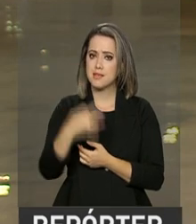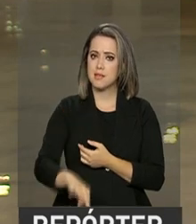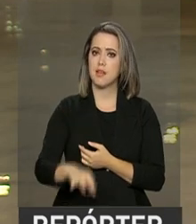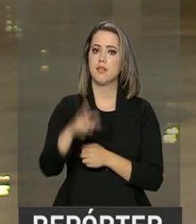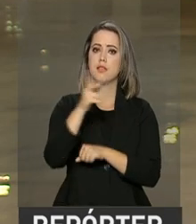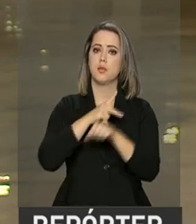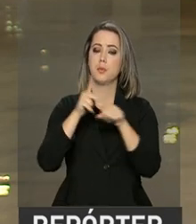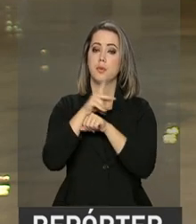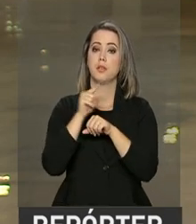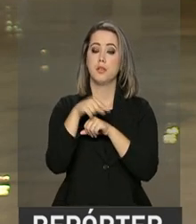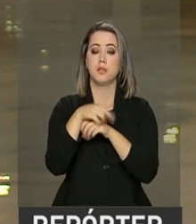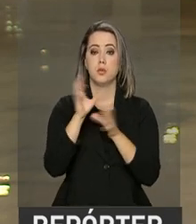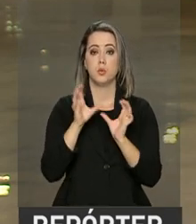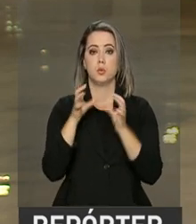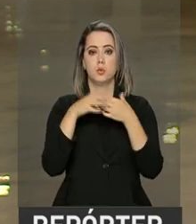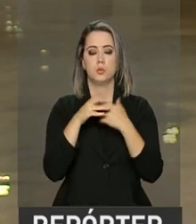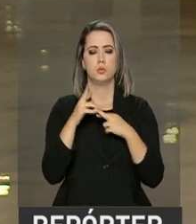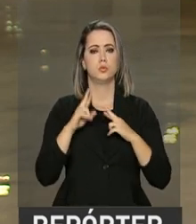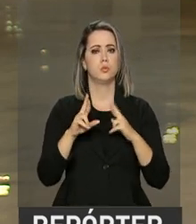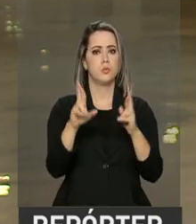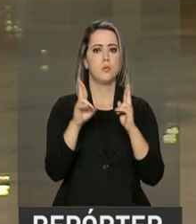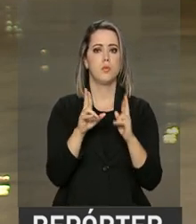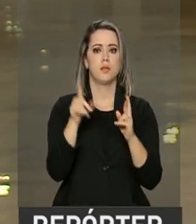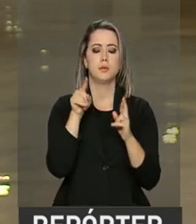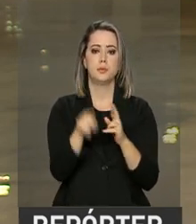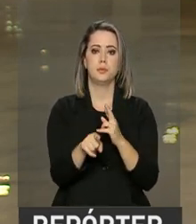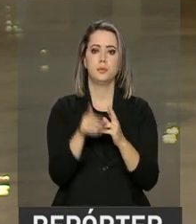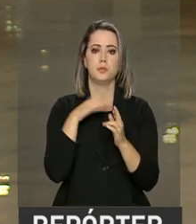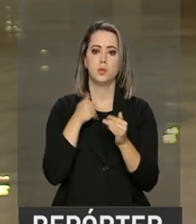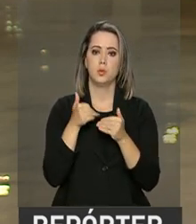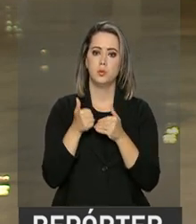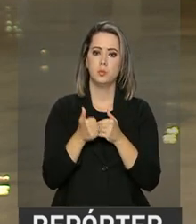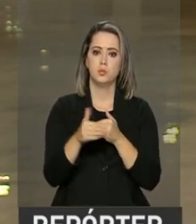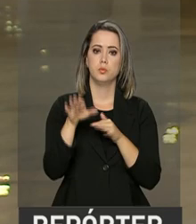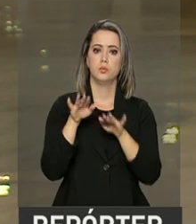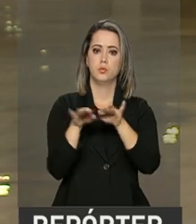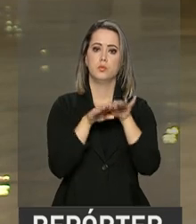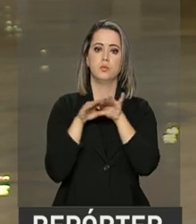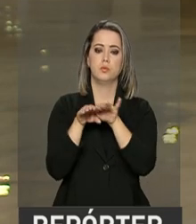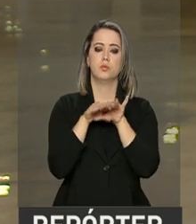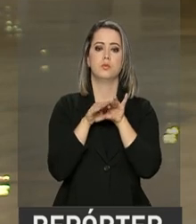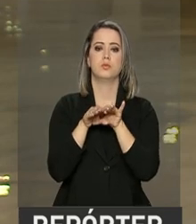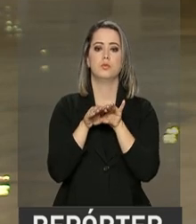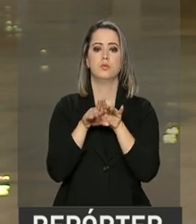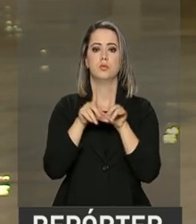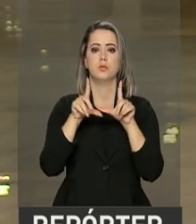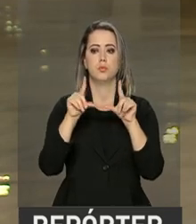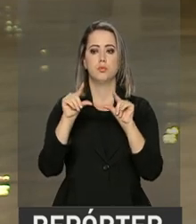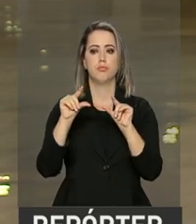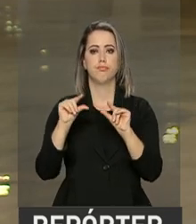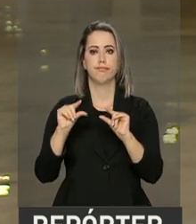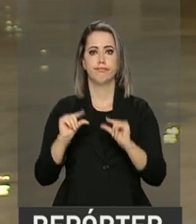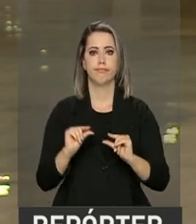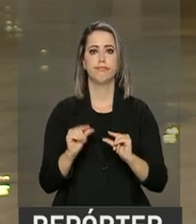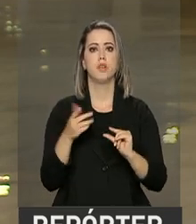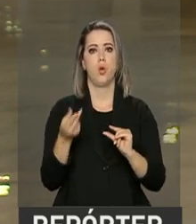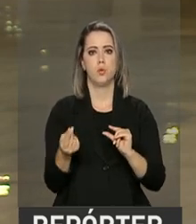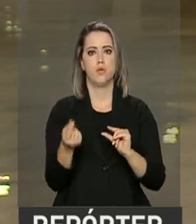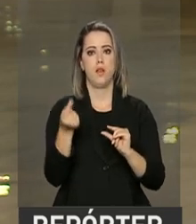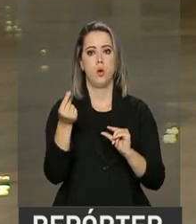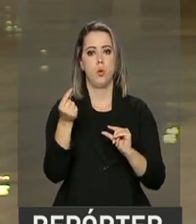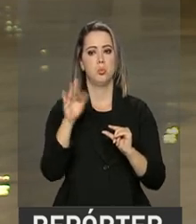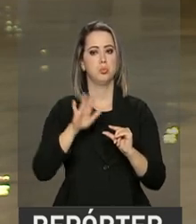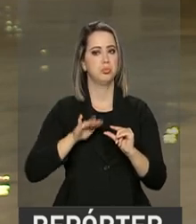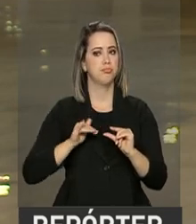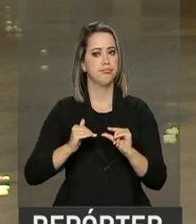país. E os analistas esperam que esse índice se mantenha estável, ele desacelere, né, e os preços se mantenham